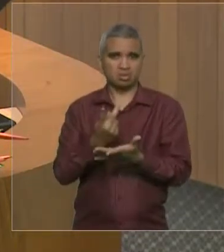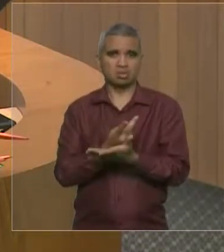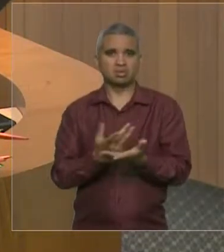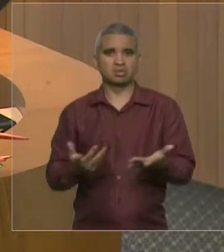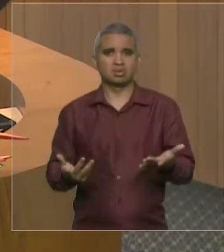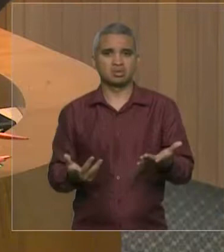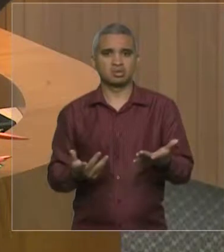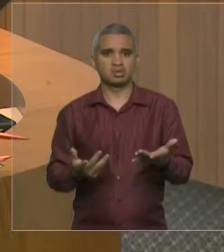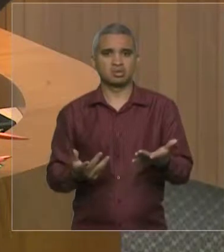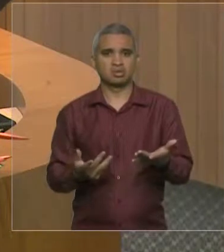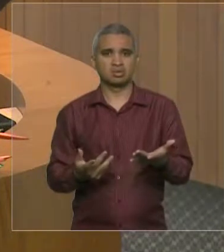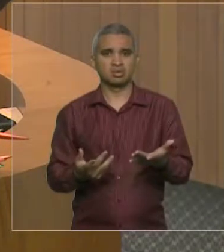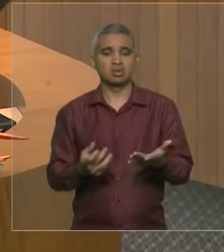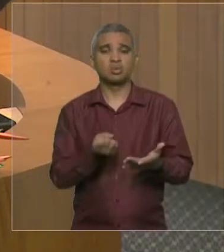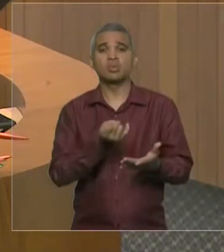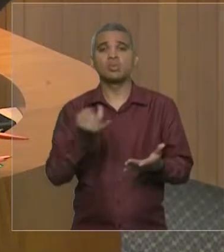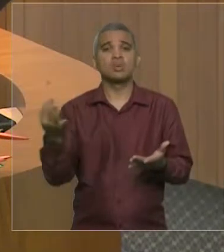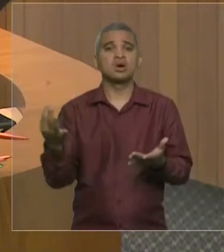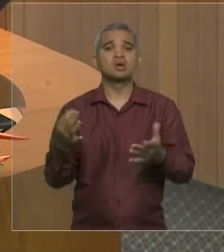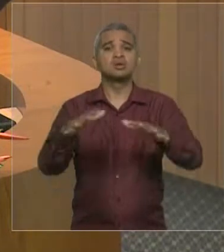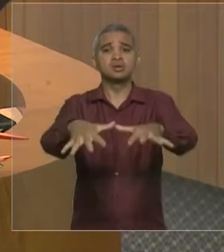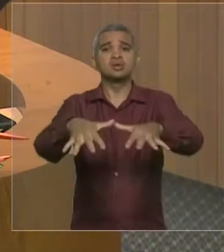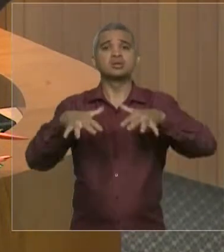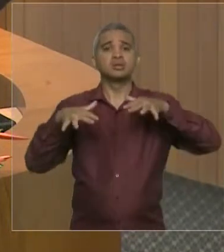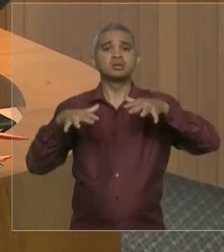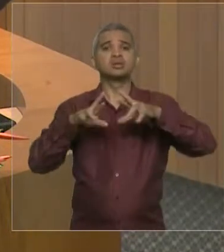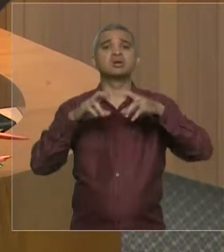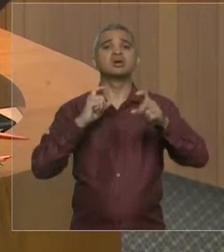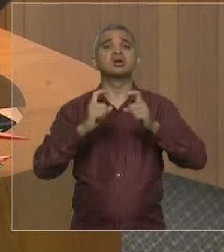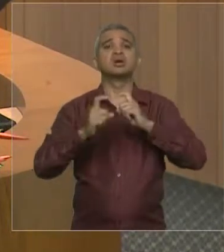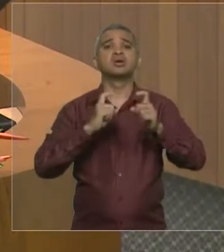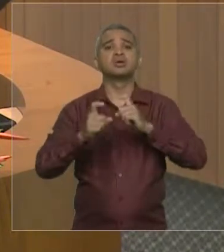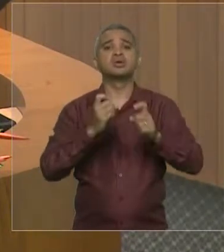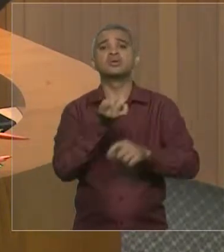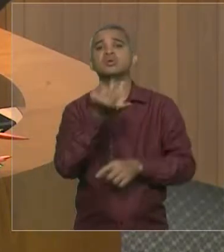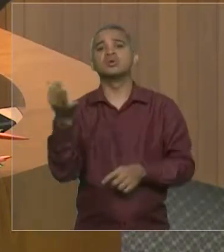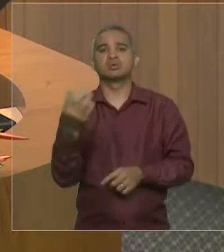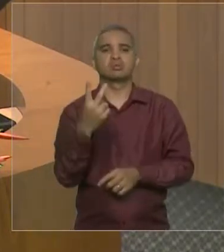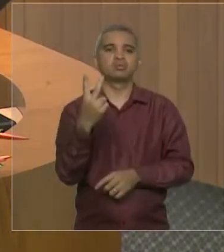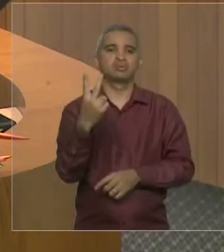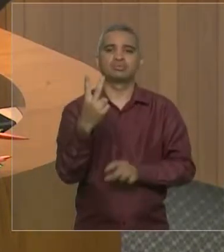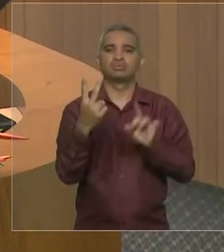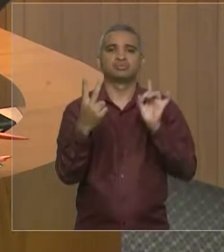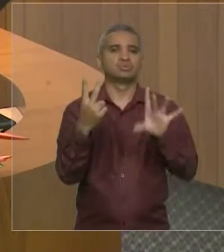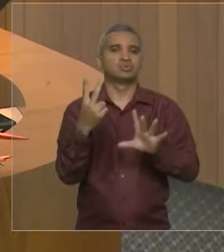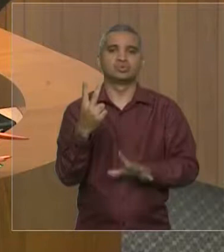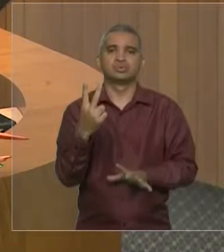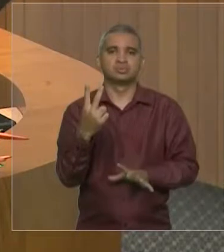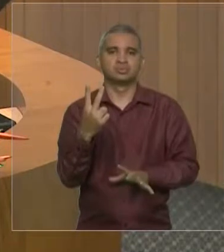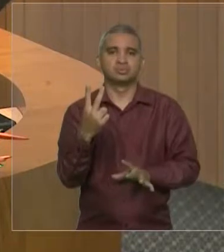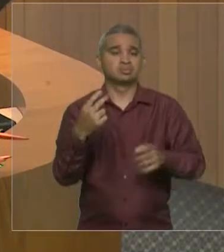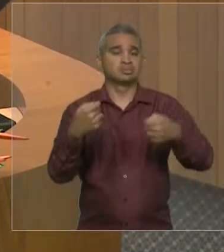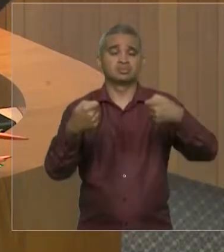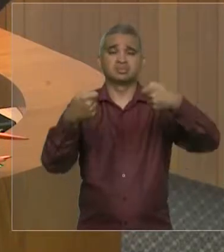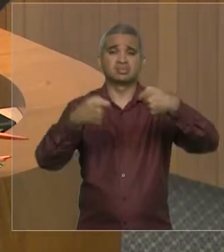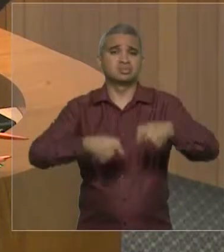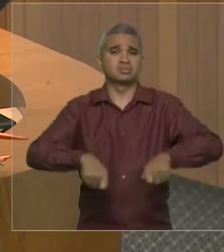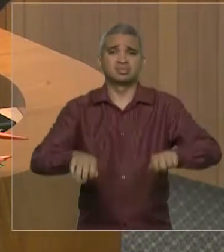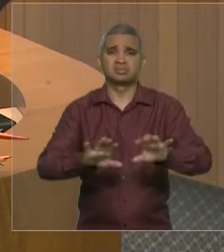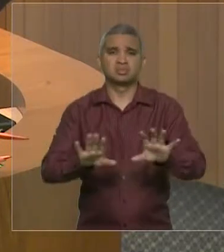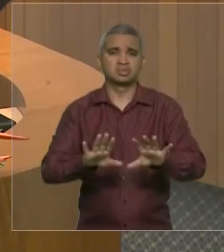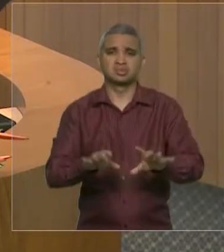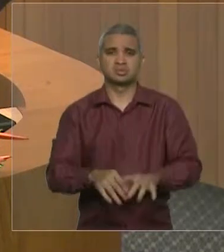2 audiências de conciliação para resolver o problema. Não havia necessidade nenhuma de